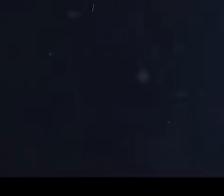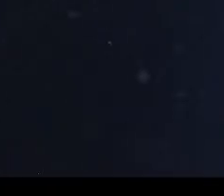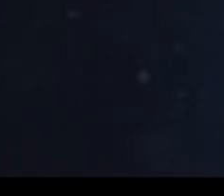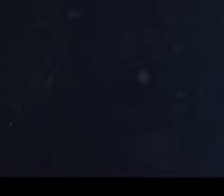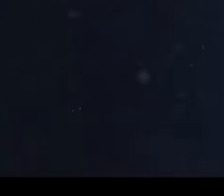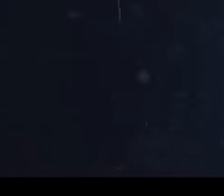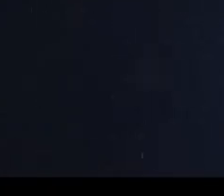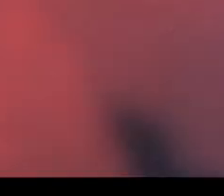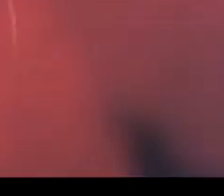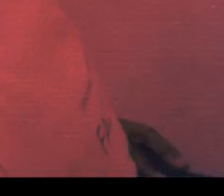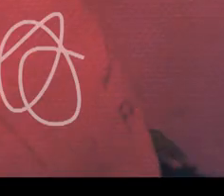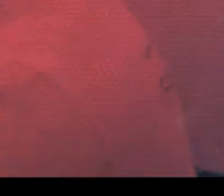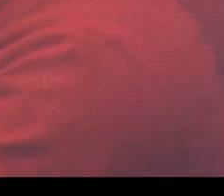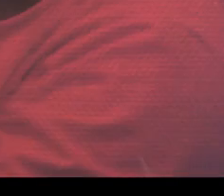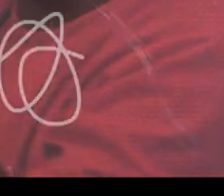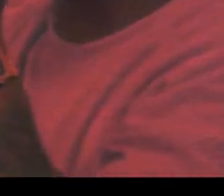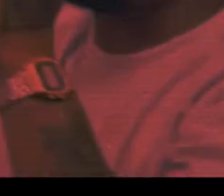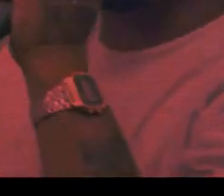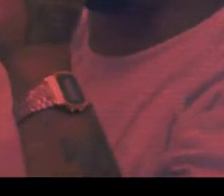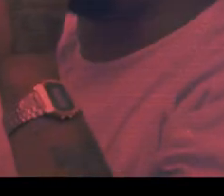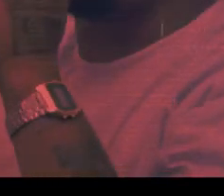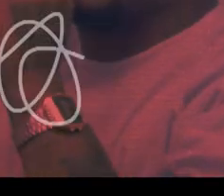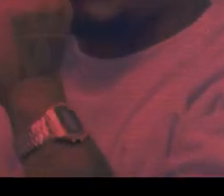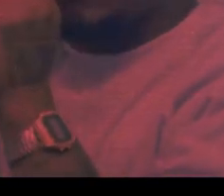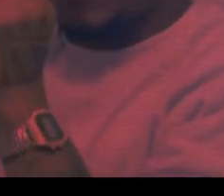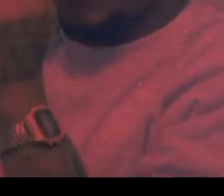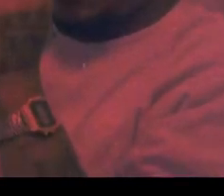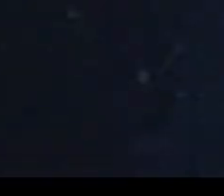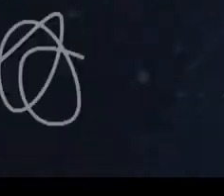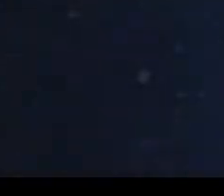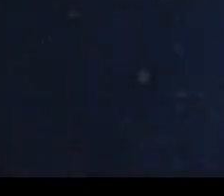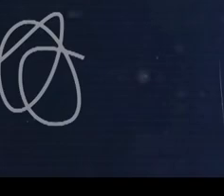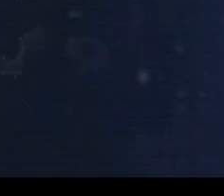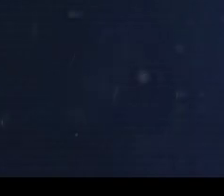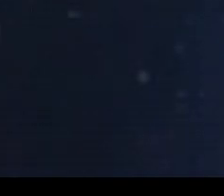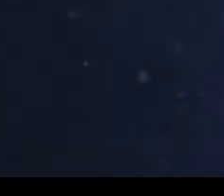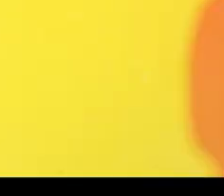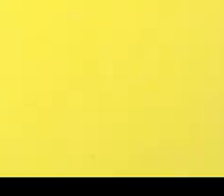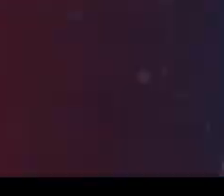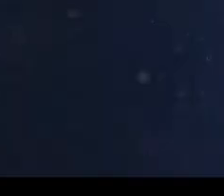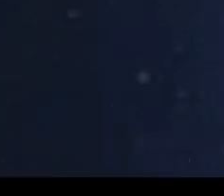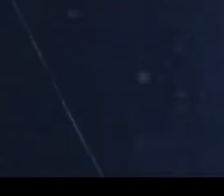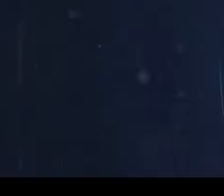Revama, revama. O conceito é esse, a parada é muito simples, mano.